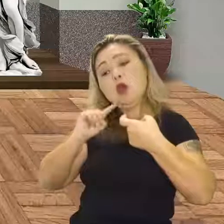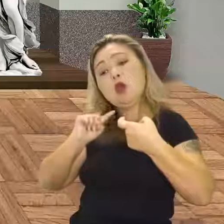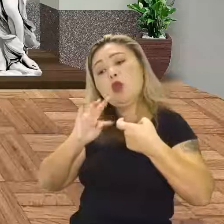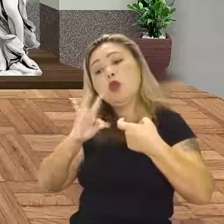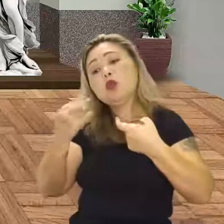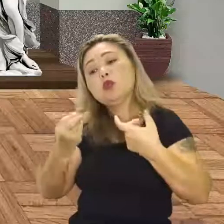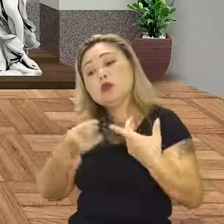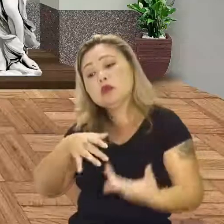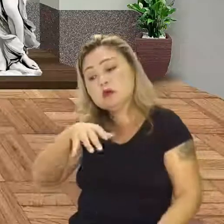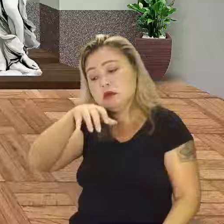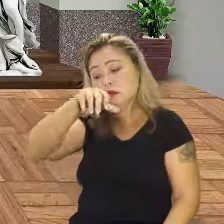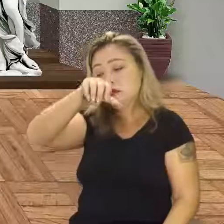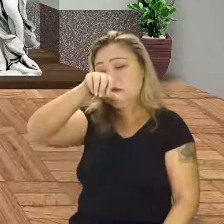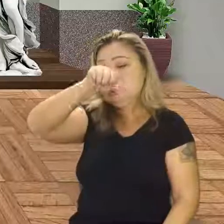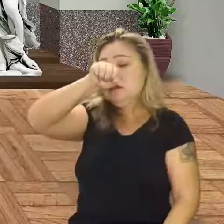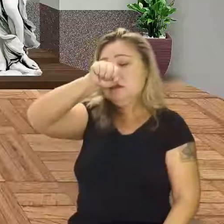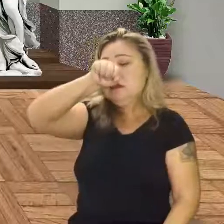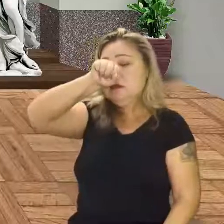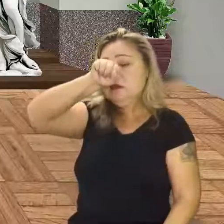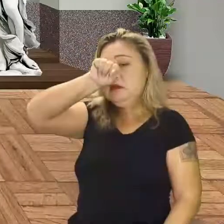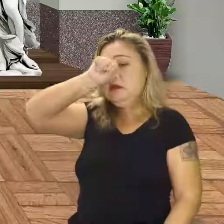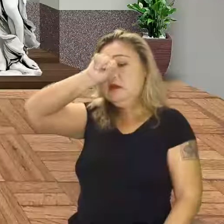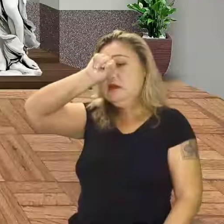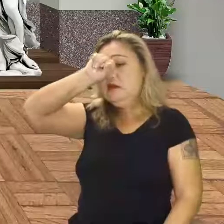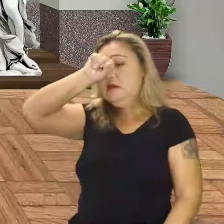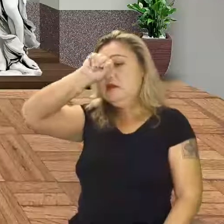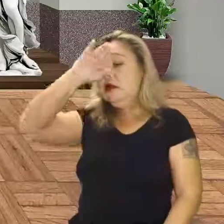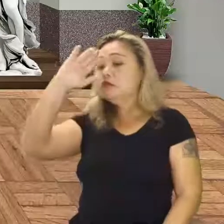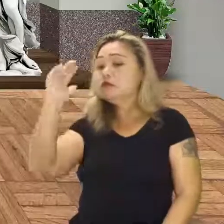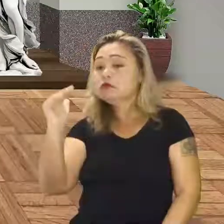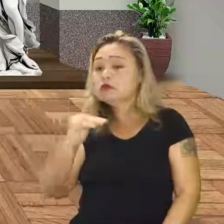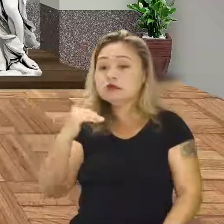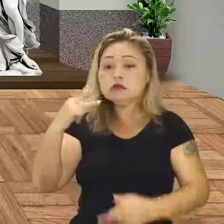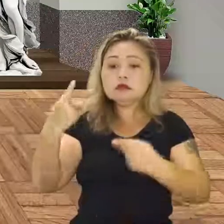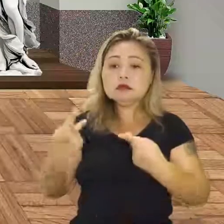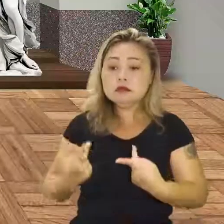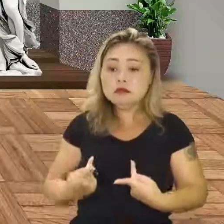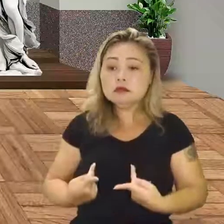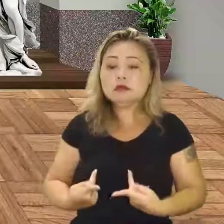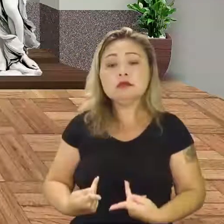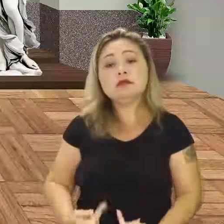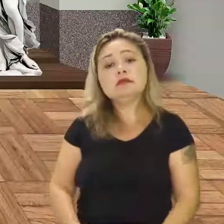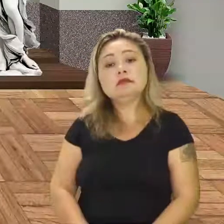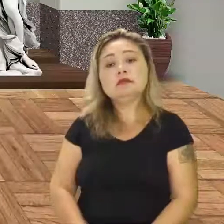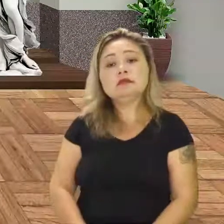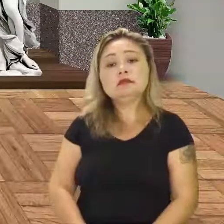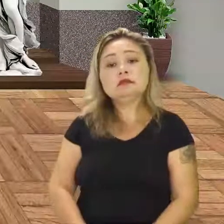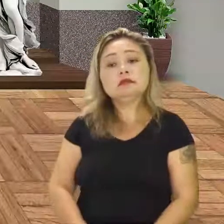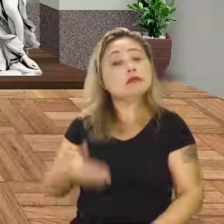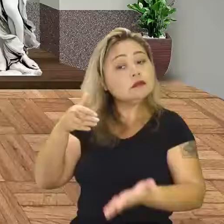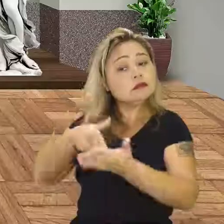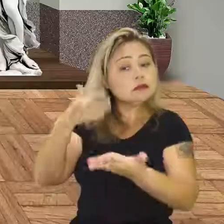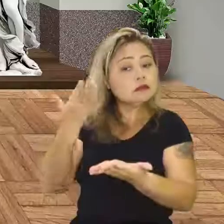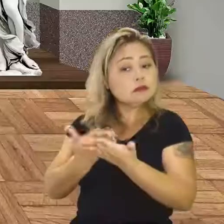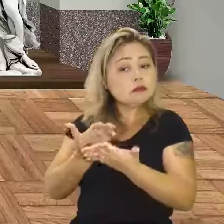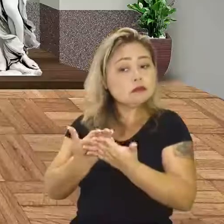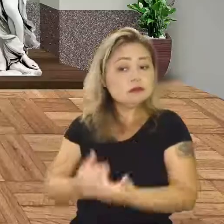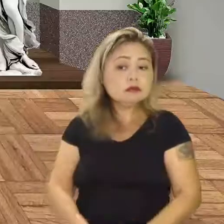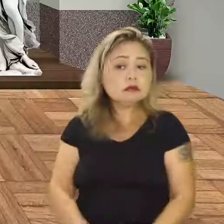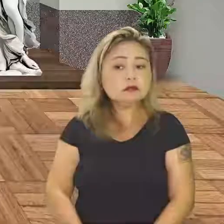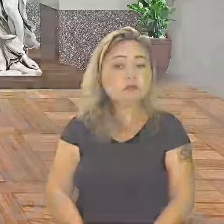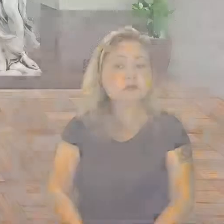último suspiro enquanto seres humanos. Até a próxima aula.